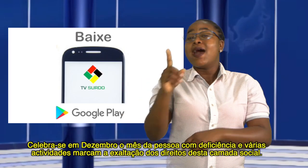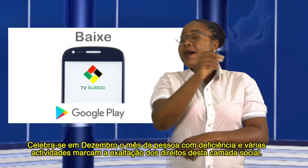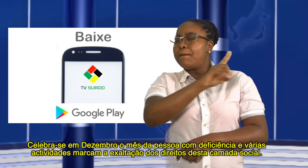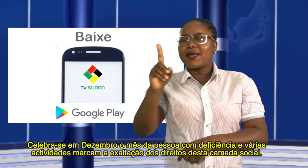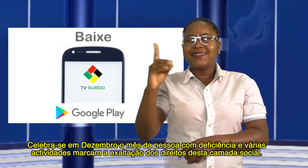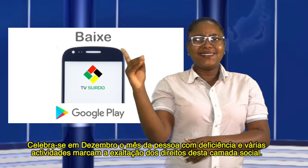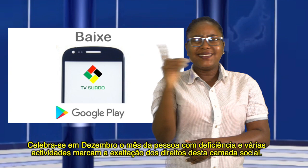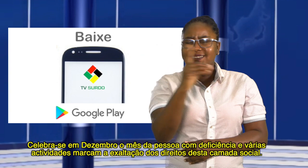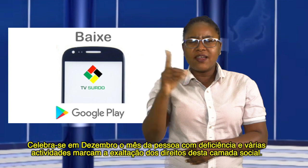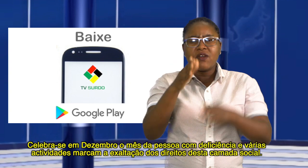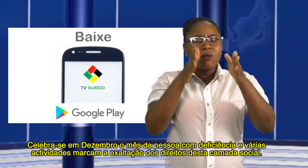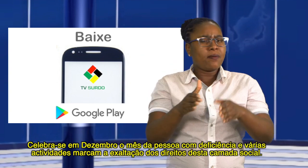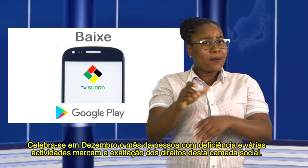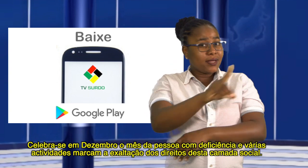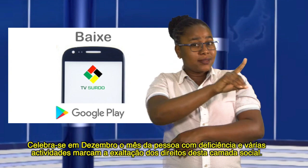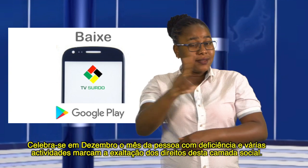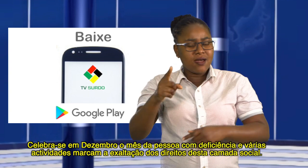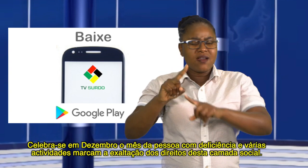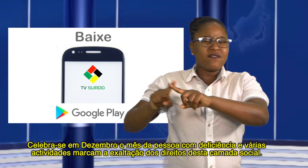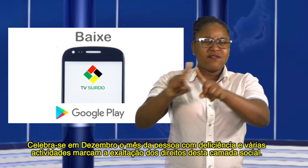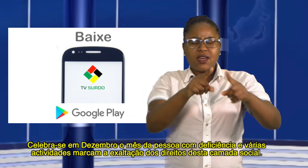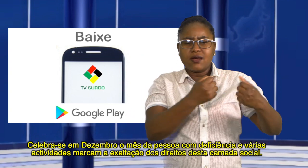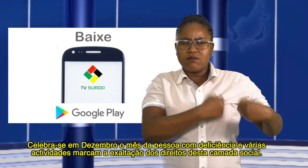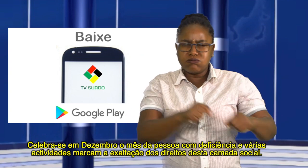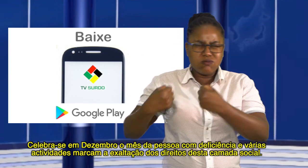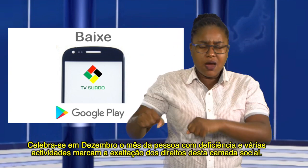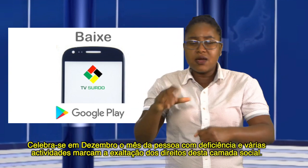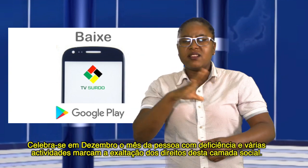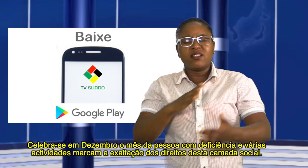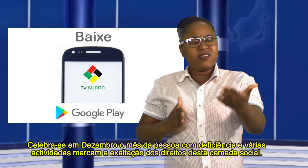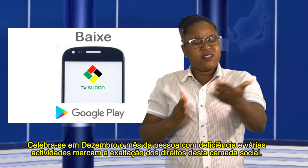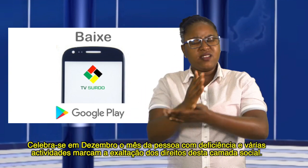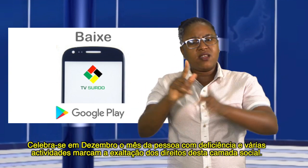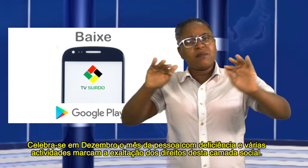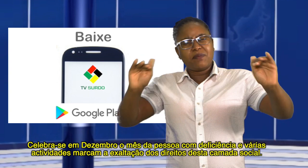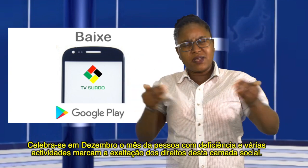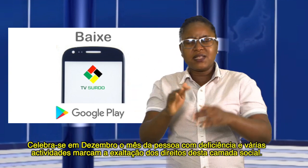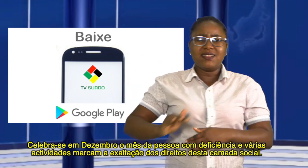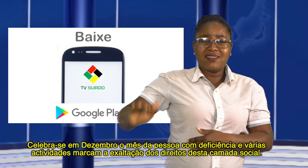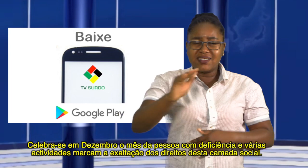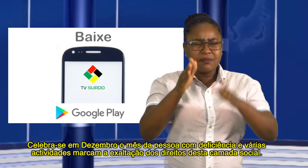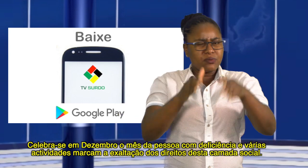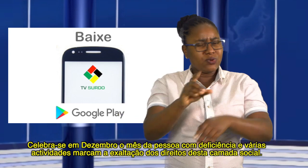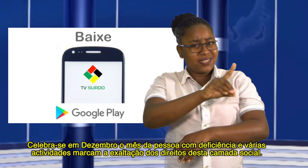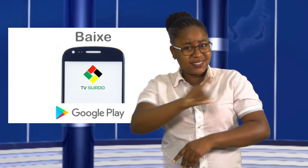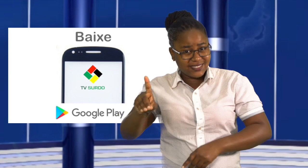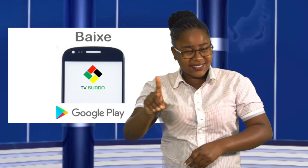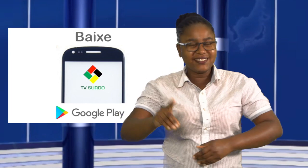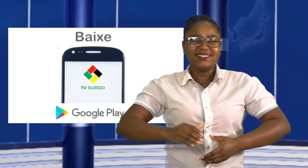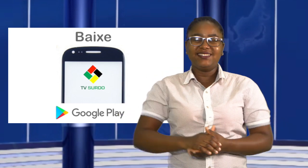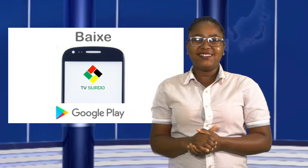Celebra-se em dezembro o mês da pessoa com deficiência e várias atividades marcam a exaltação dos direitos desta camada